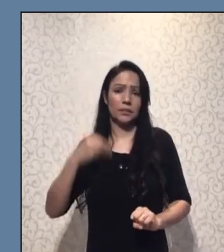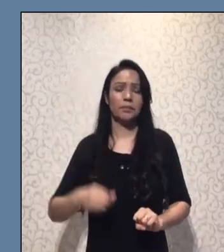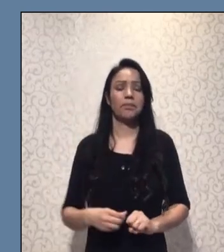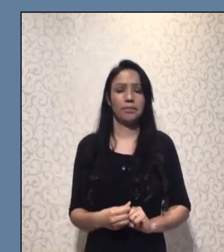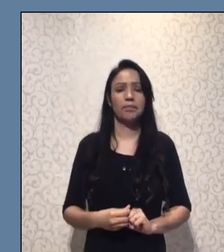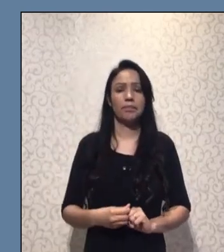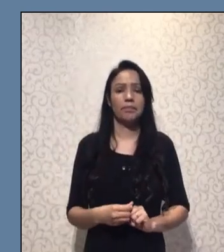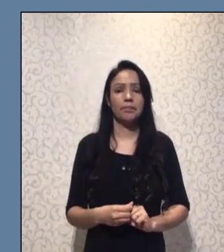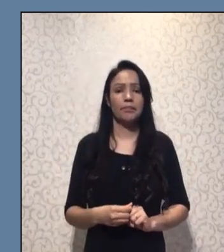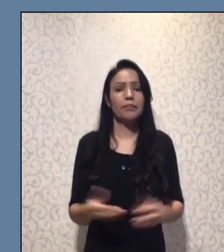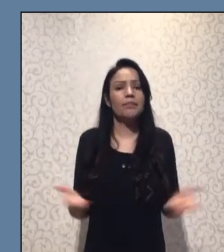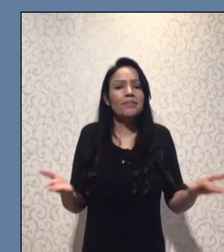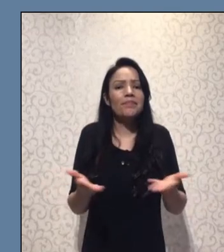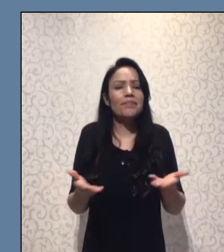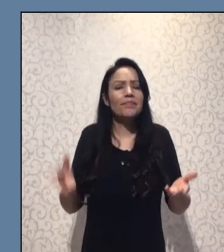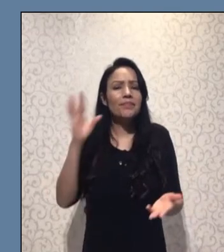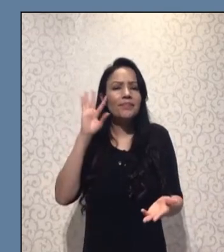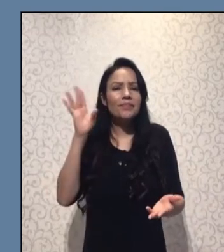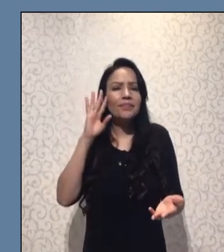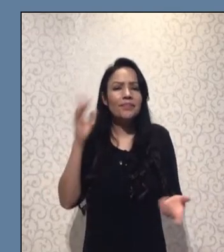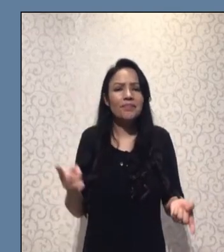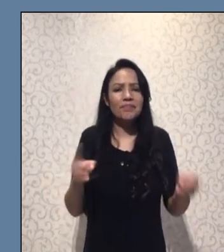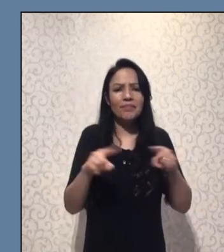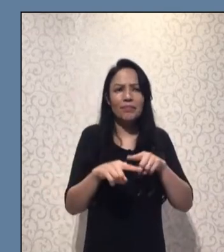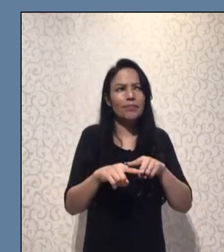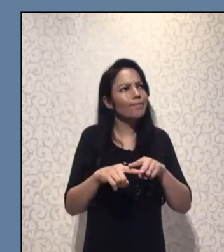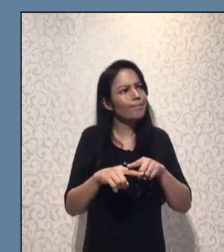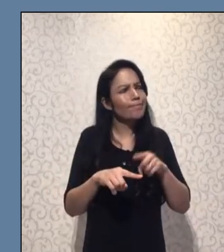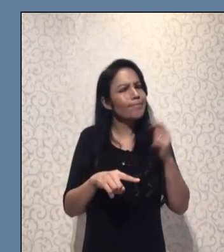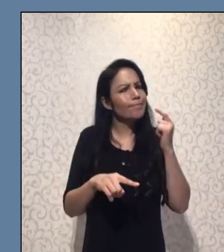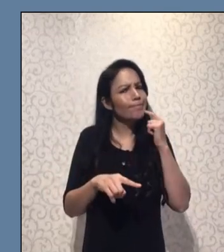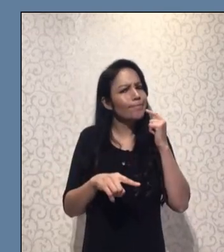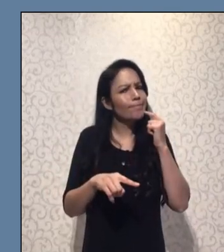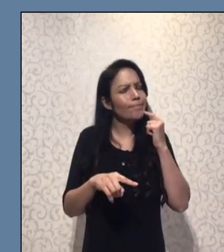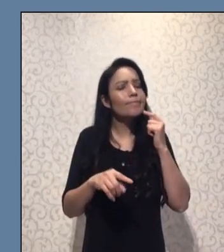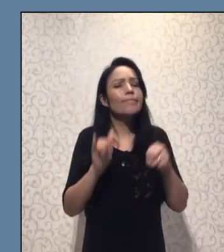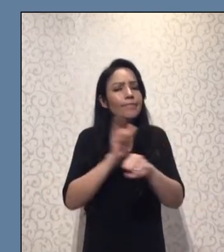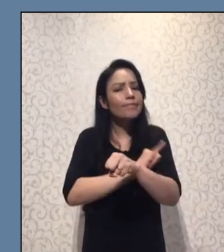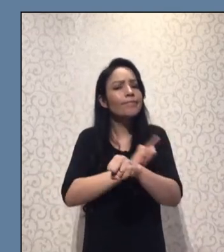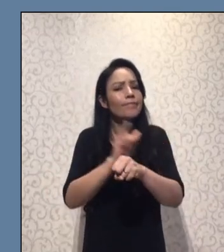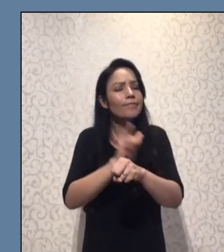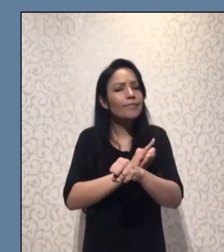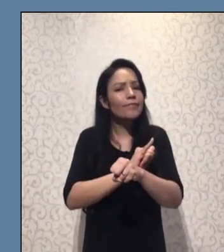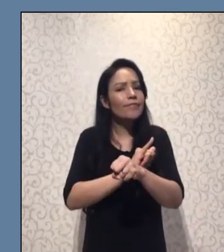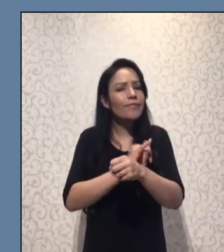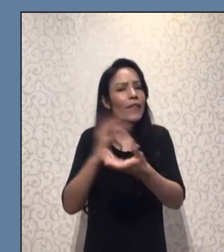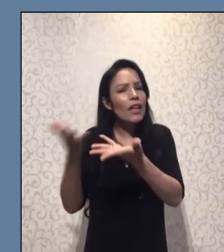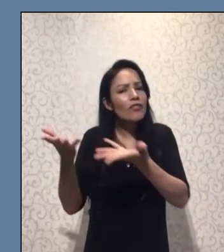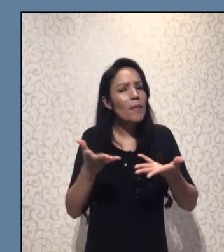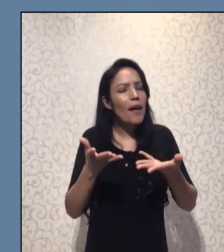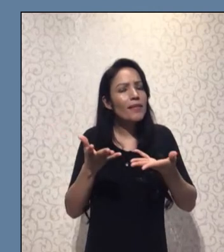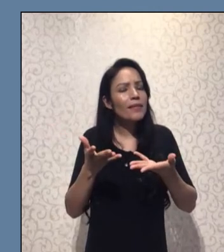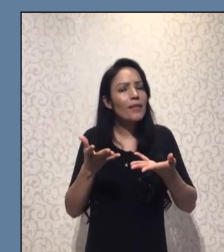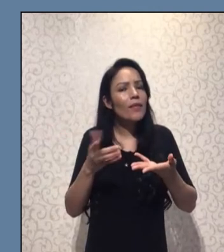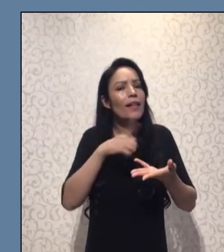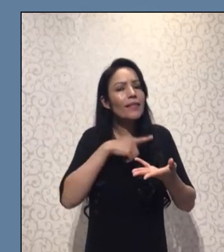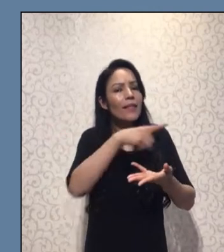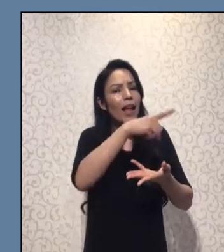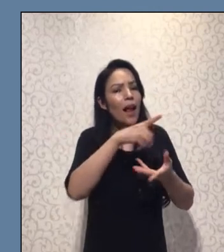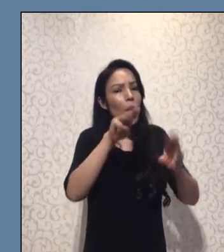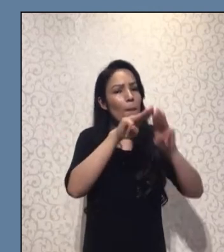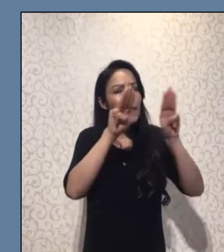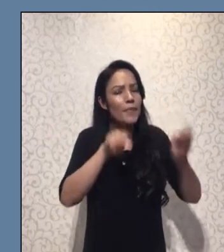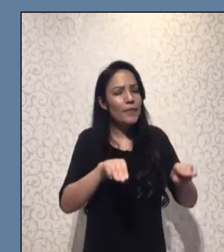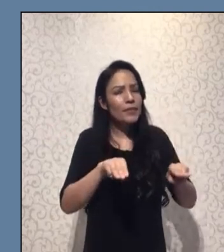eu fico pensando o contrário, né? Quer dizer, as estratégias nas redes de chamar atenção para os acervos, se não vai gerar